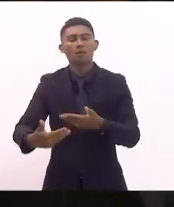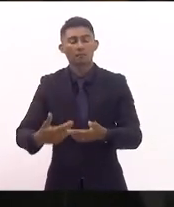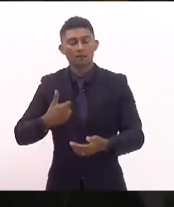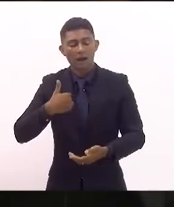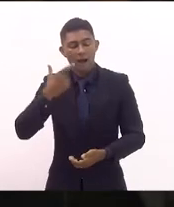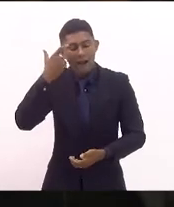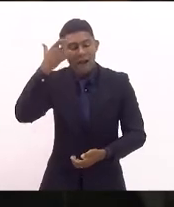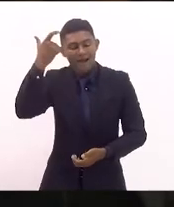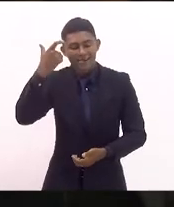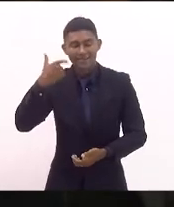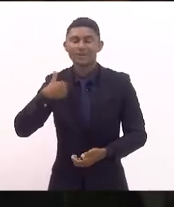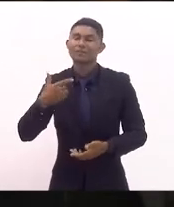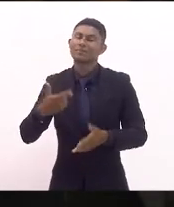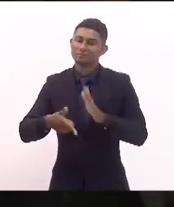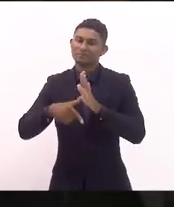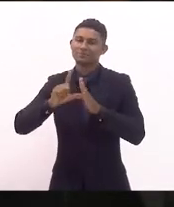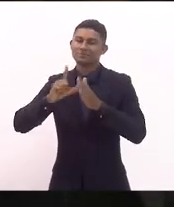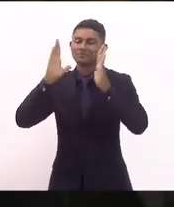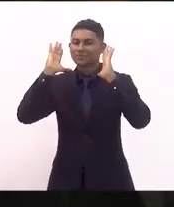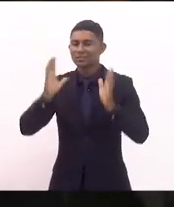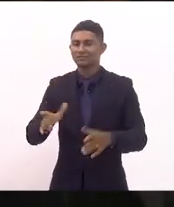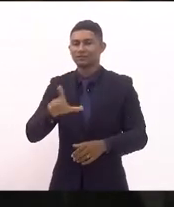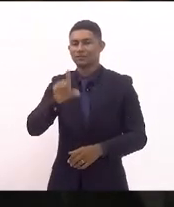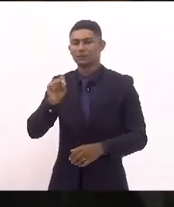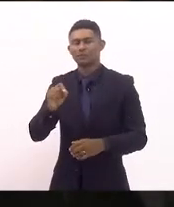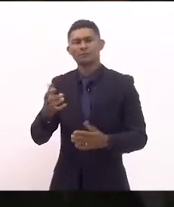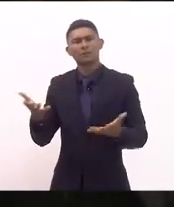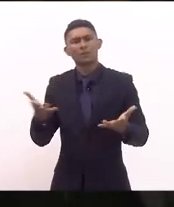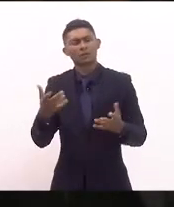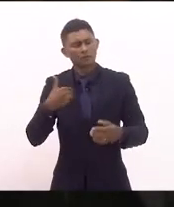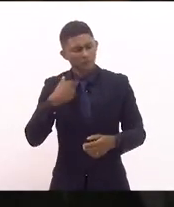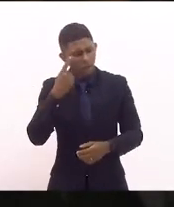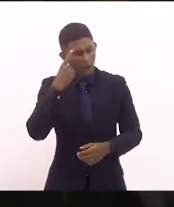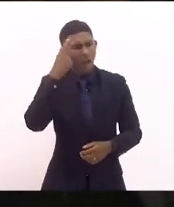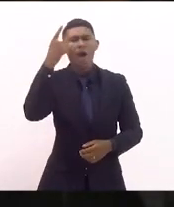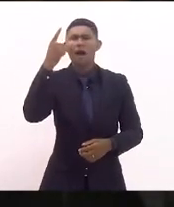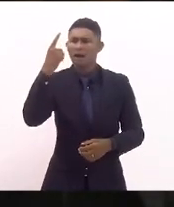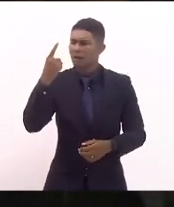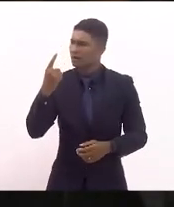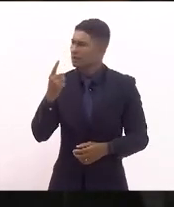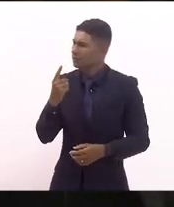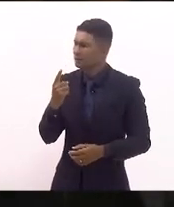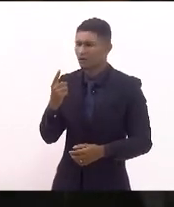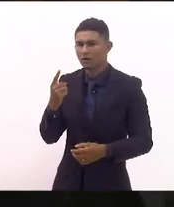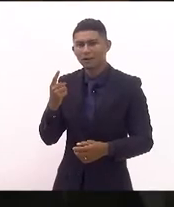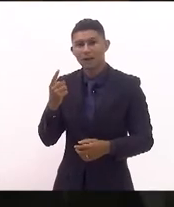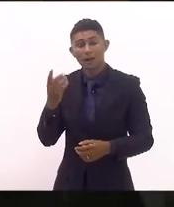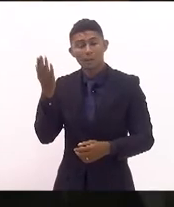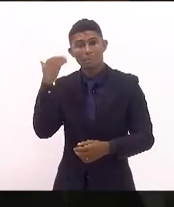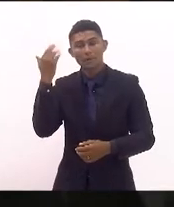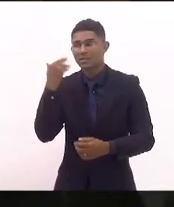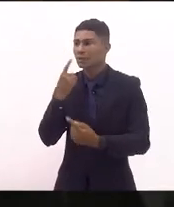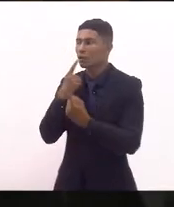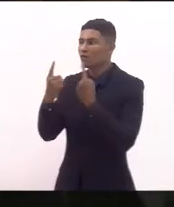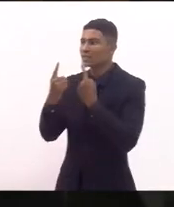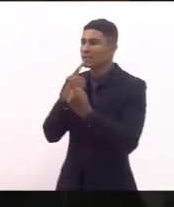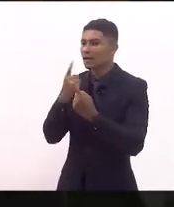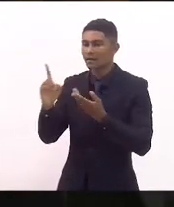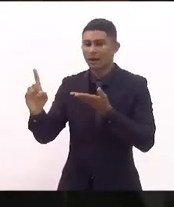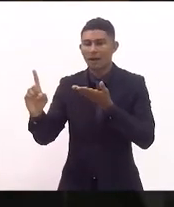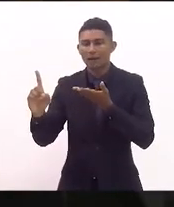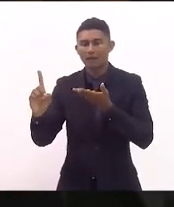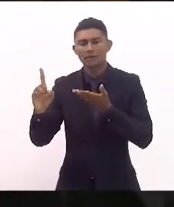estava feita. E voltei a lembrar desse diálogo, quase uma prece, quando me vi no